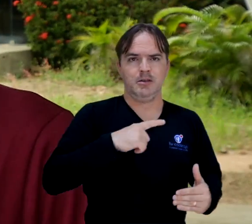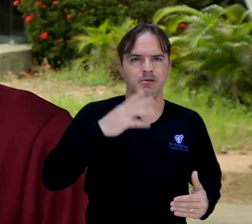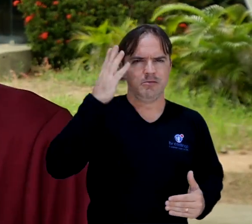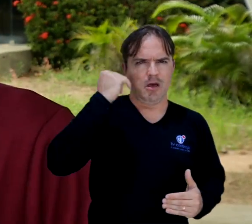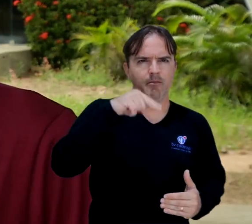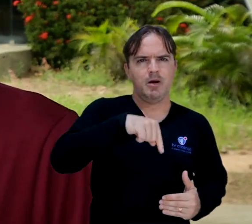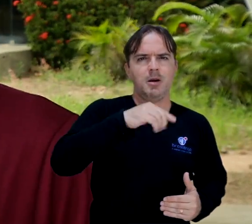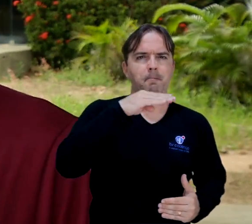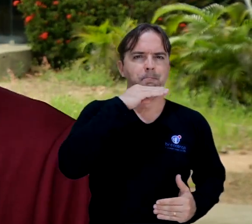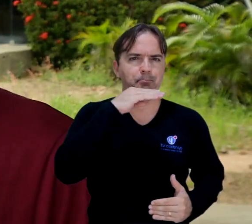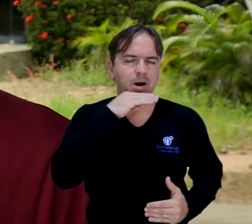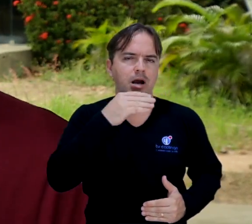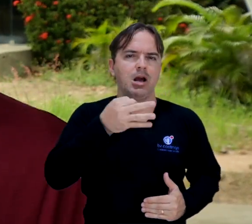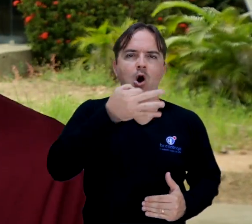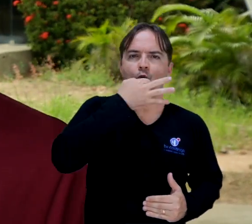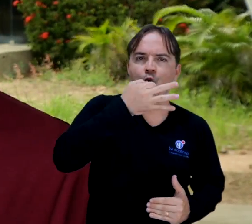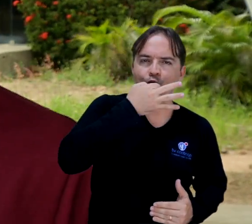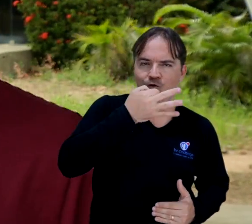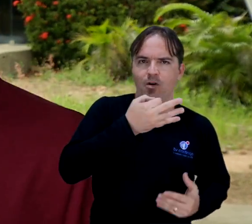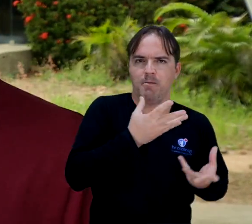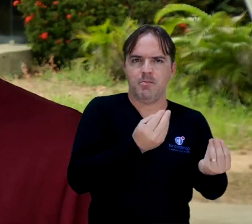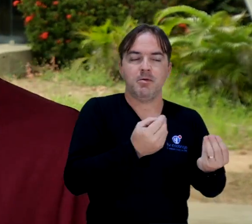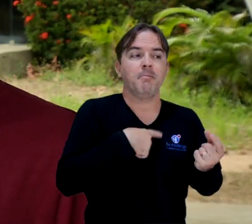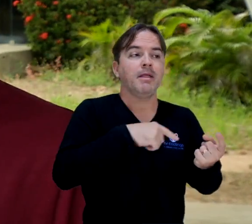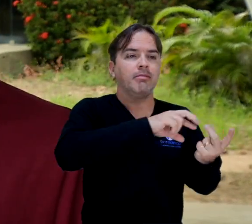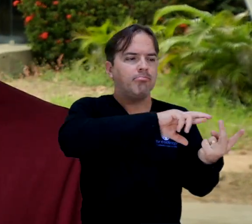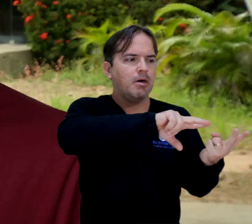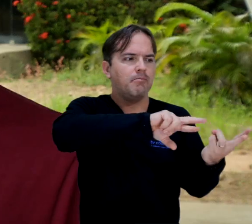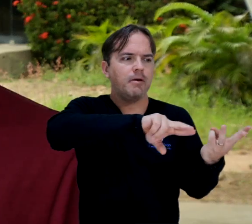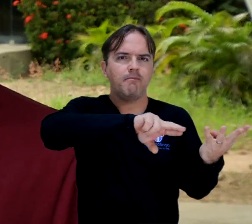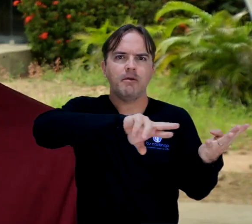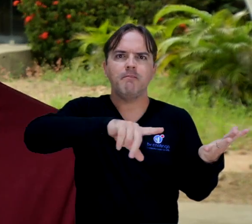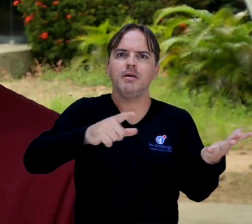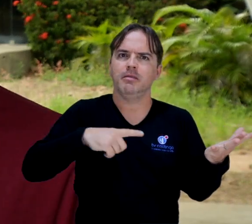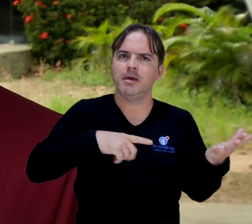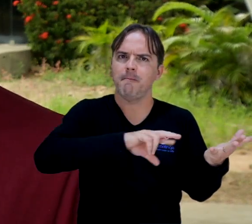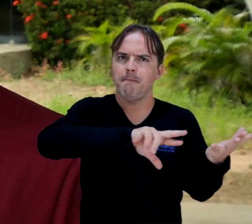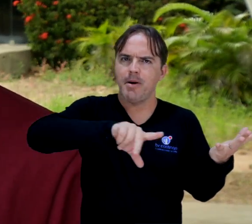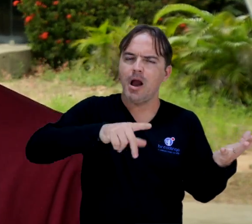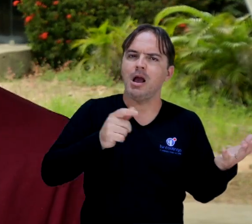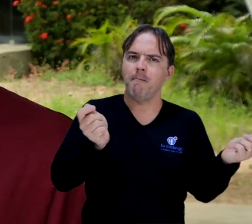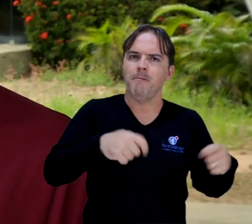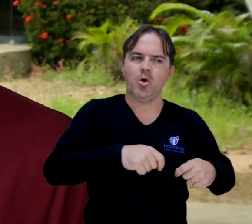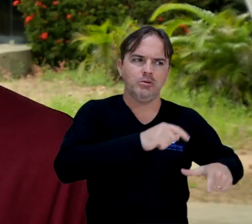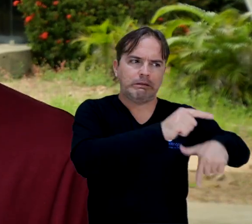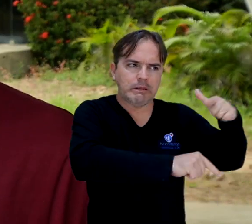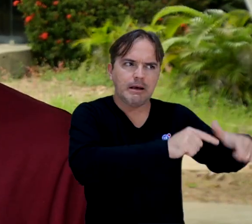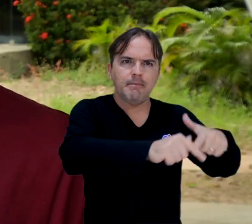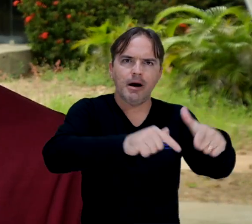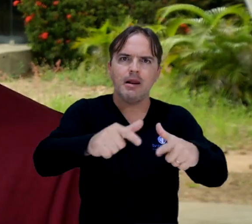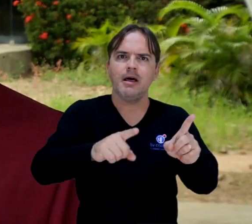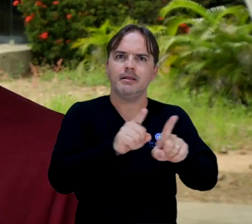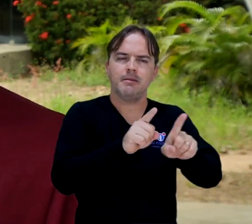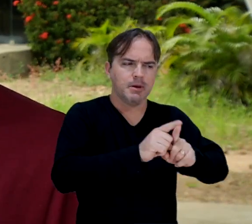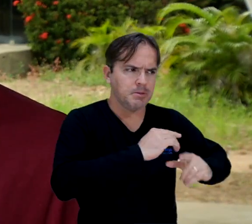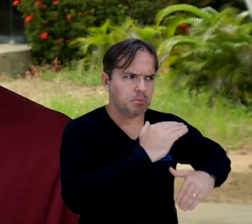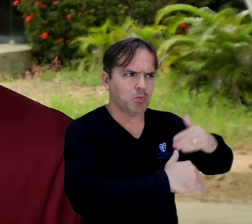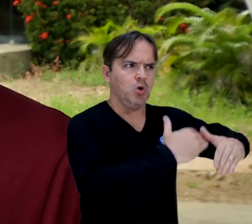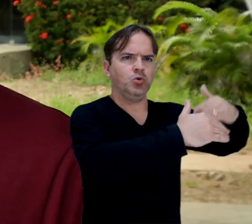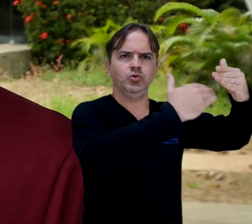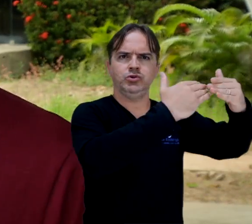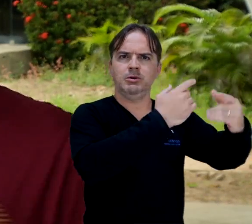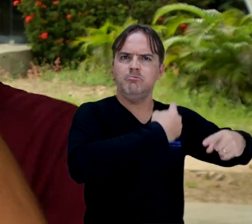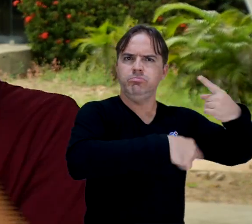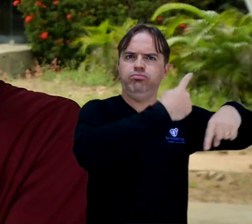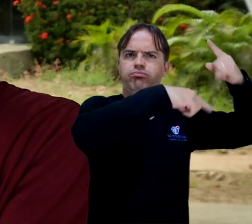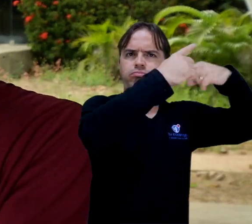que é o forte da região, e da caprinocultura. Ela existe outras culturas que podem ser trabalhadas, outras produções que